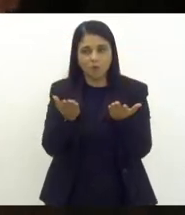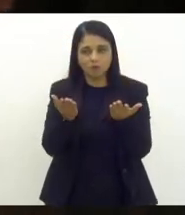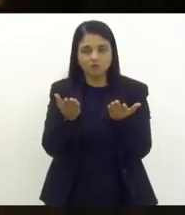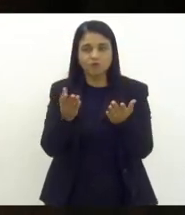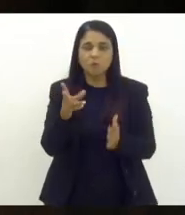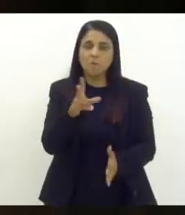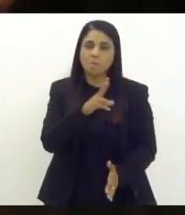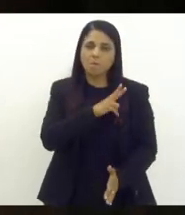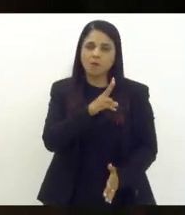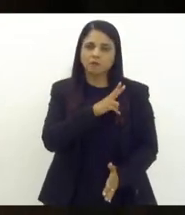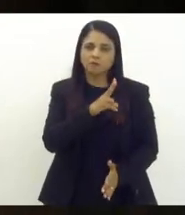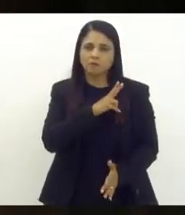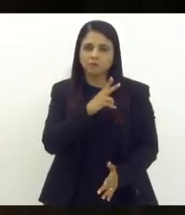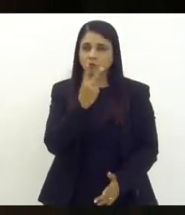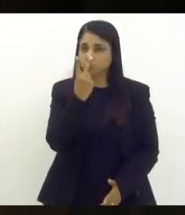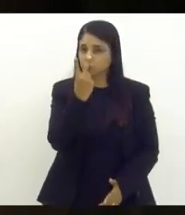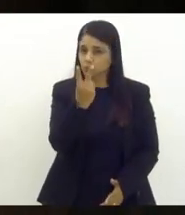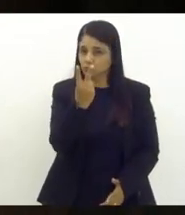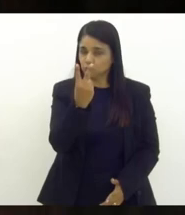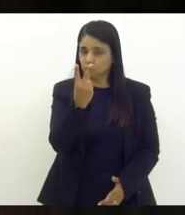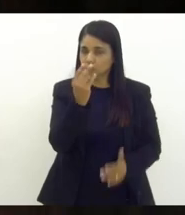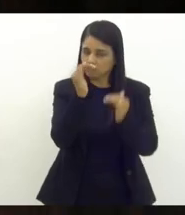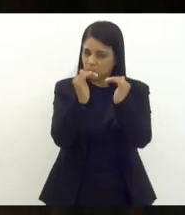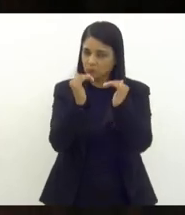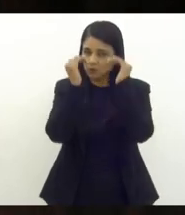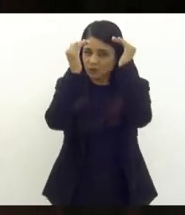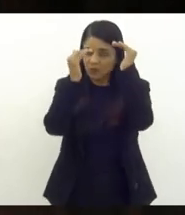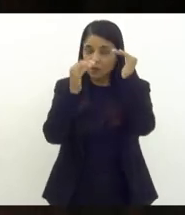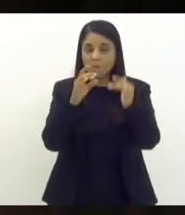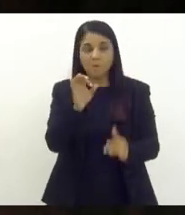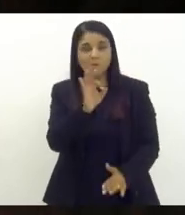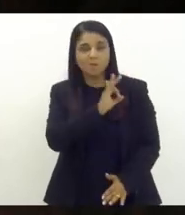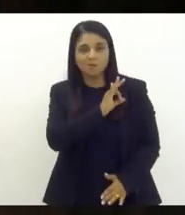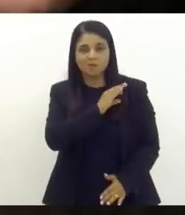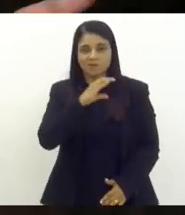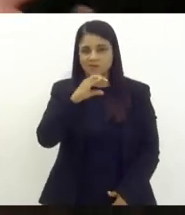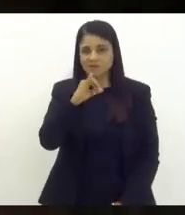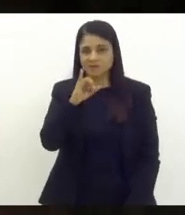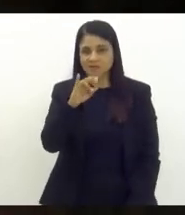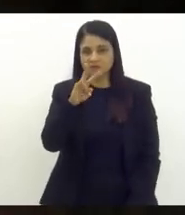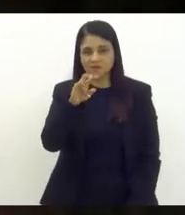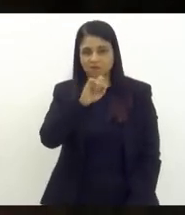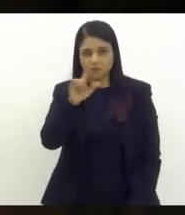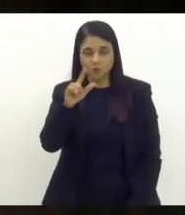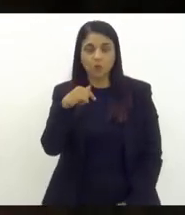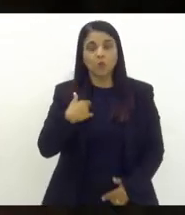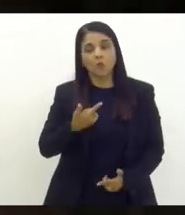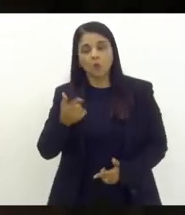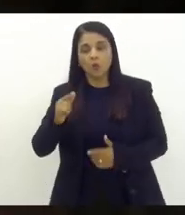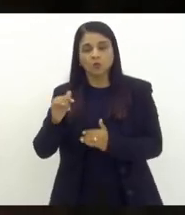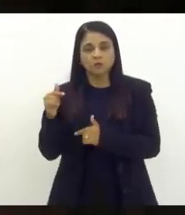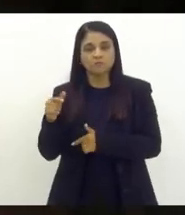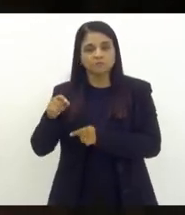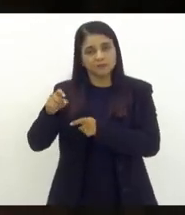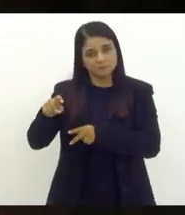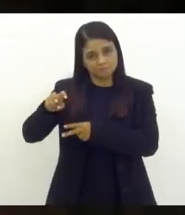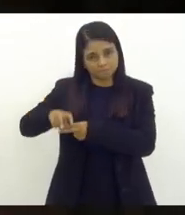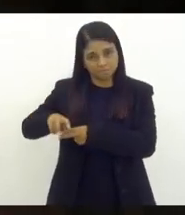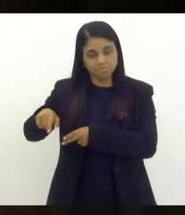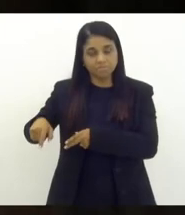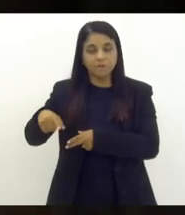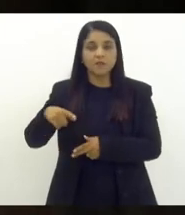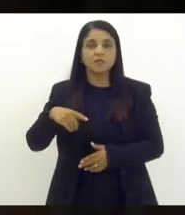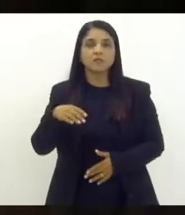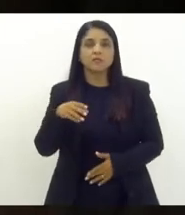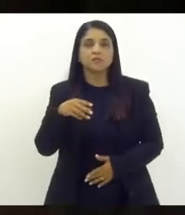particularmente de duas autoridades uma da Polícia Civil outro do nosso tribunal de justiça e eu me sinto